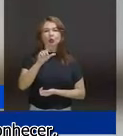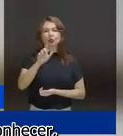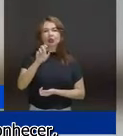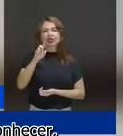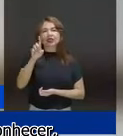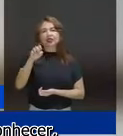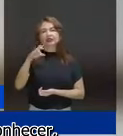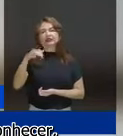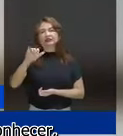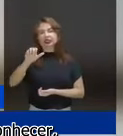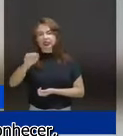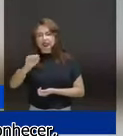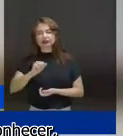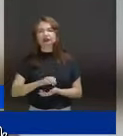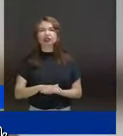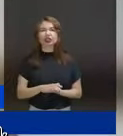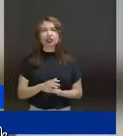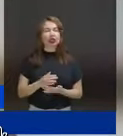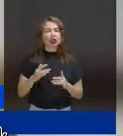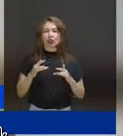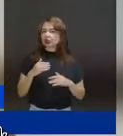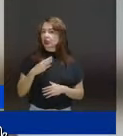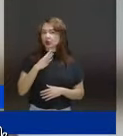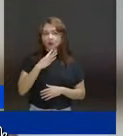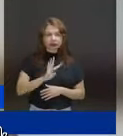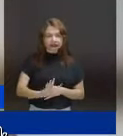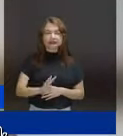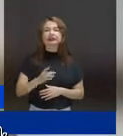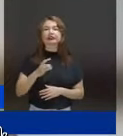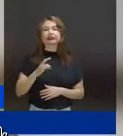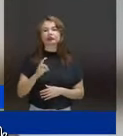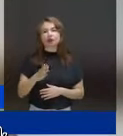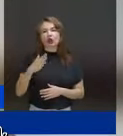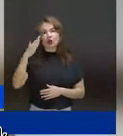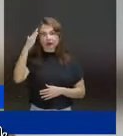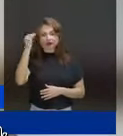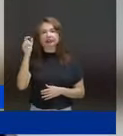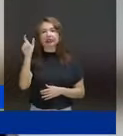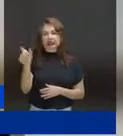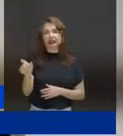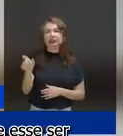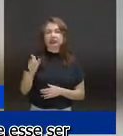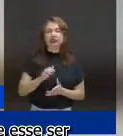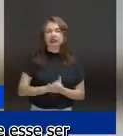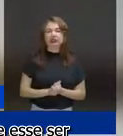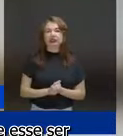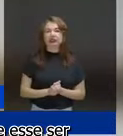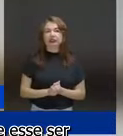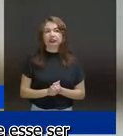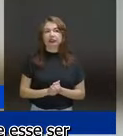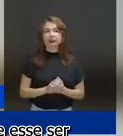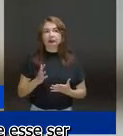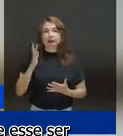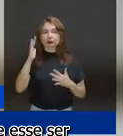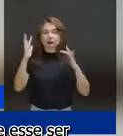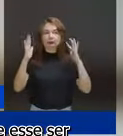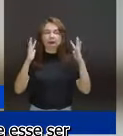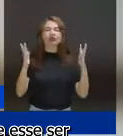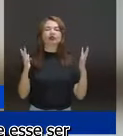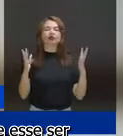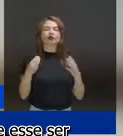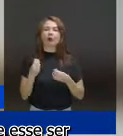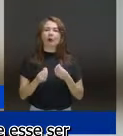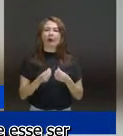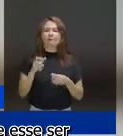conhecer, apenas ouvi falar, e pelo que foi tecido agora, né, eu imagino a grandiosidade que era esse profissional e esse ser